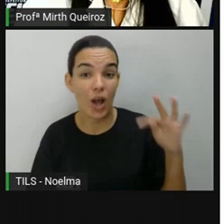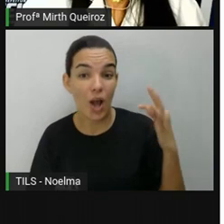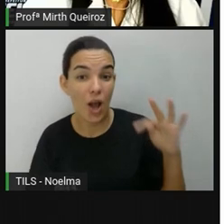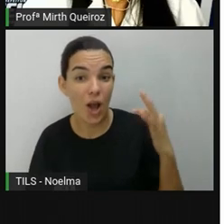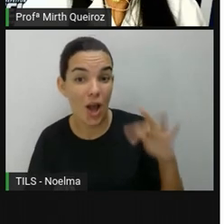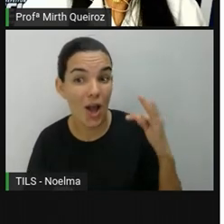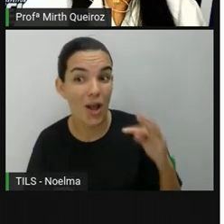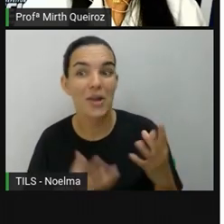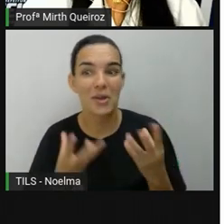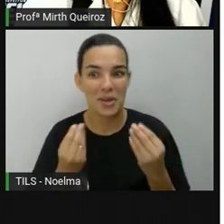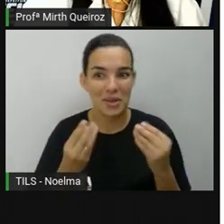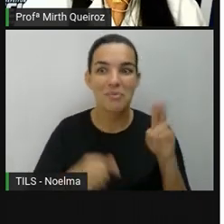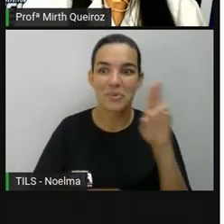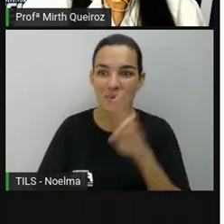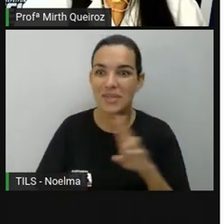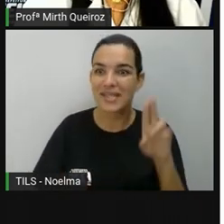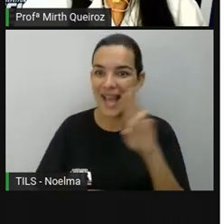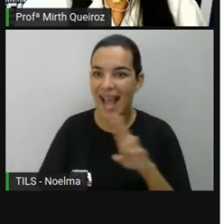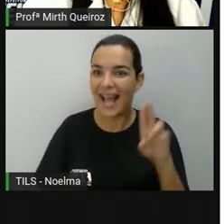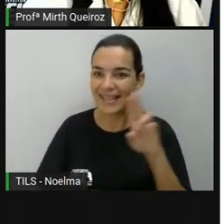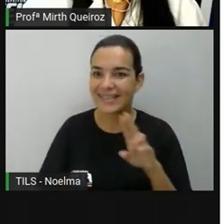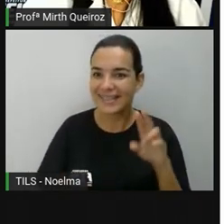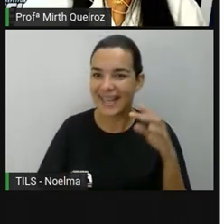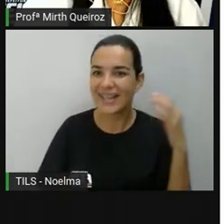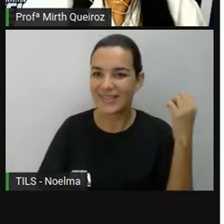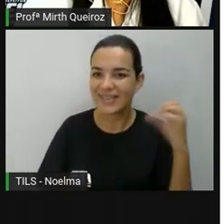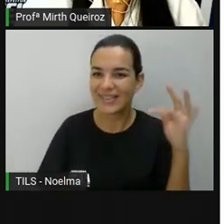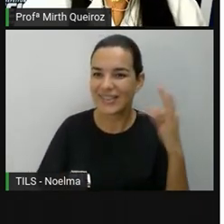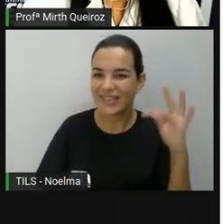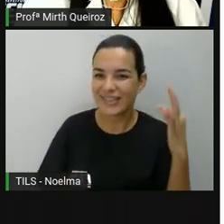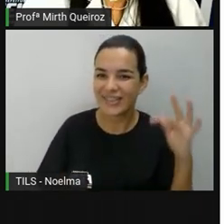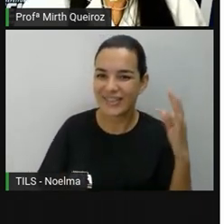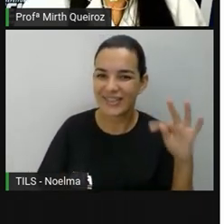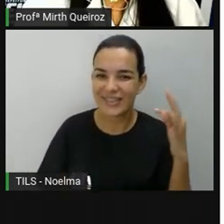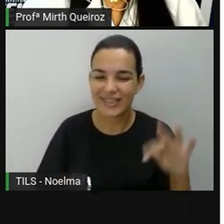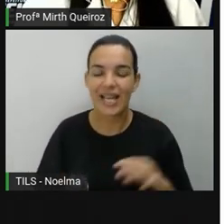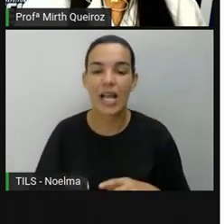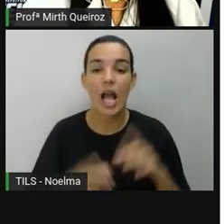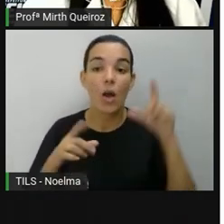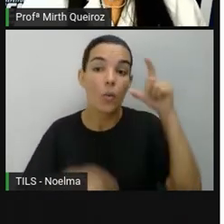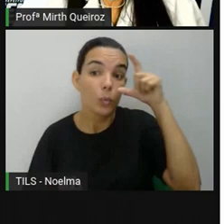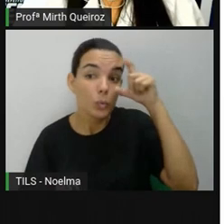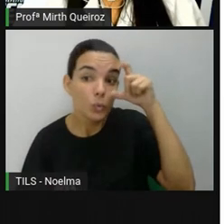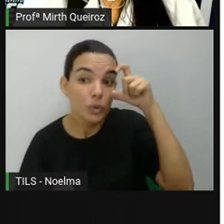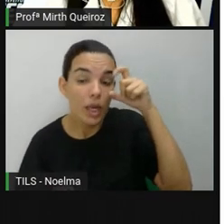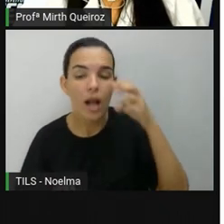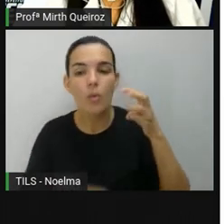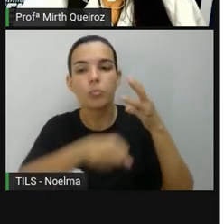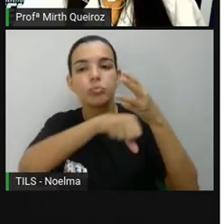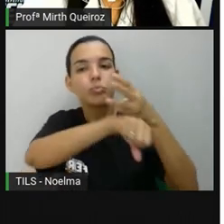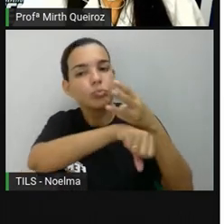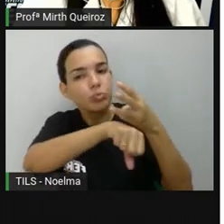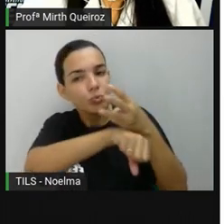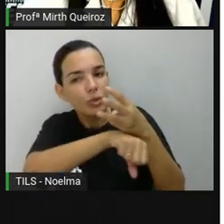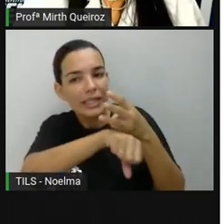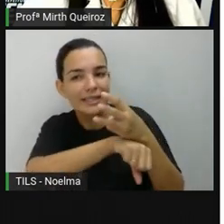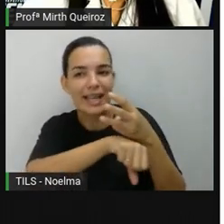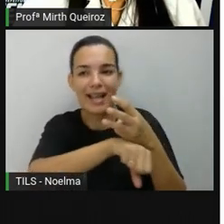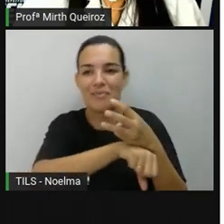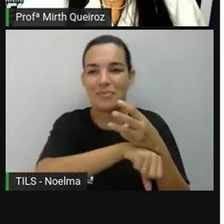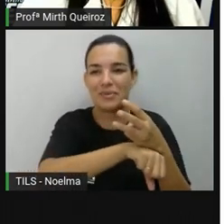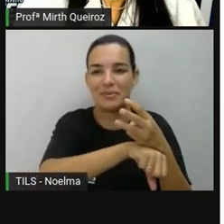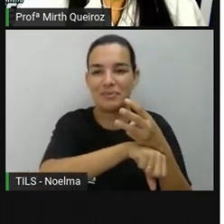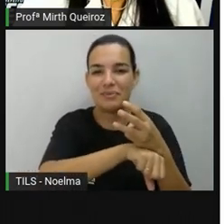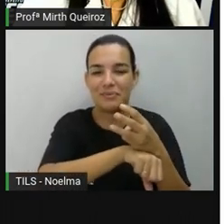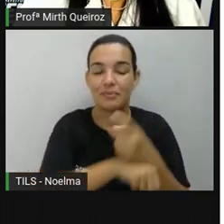sendo utilizado muito, né? Pela criançada, pelos jovens, o Instagram. E temos aí também o